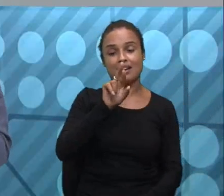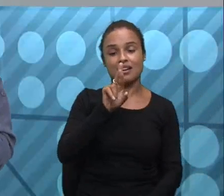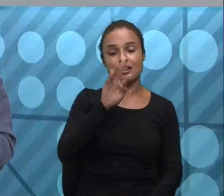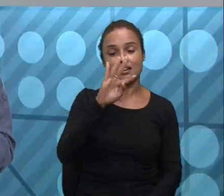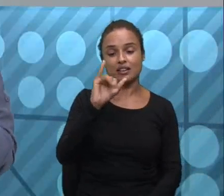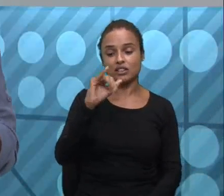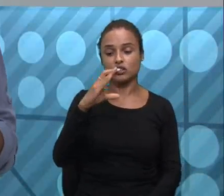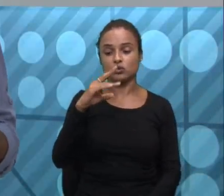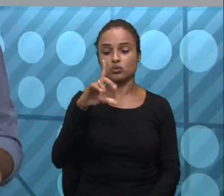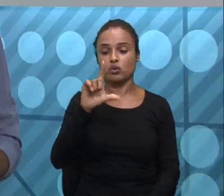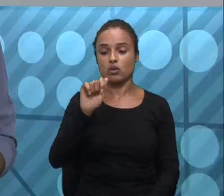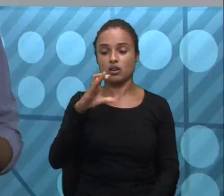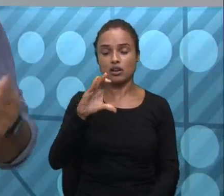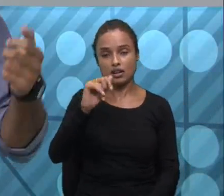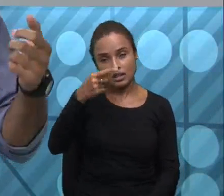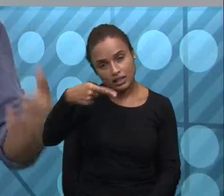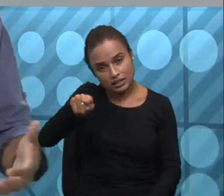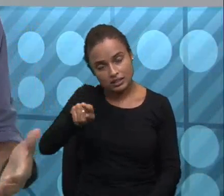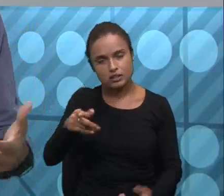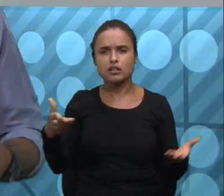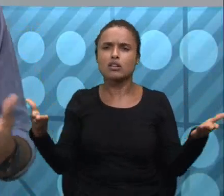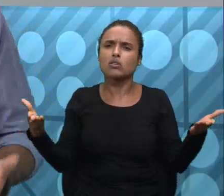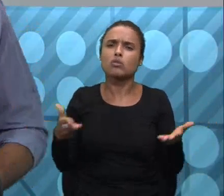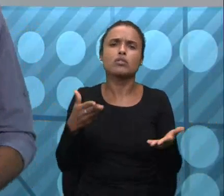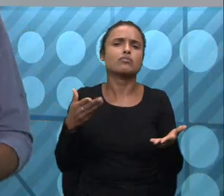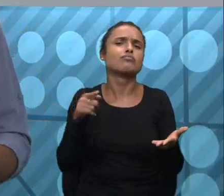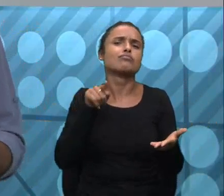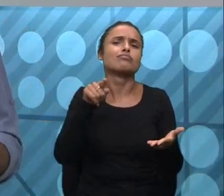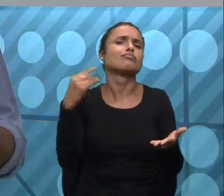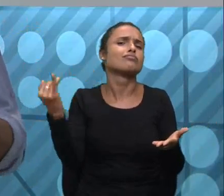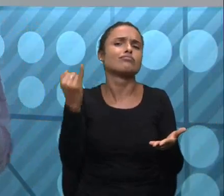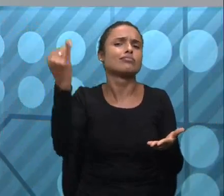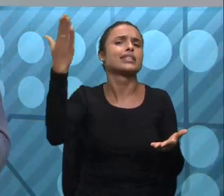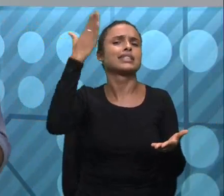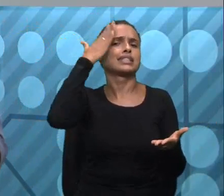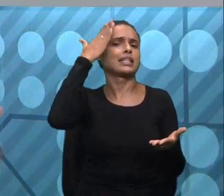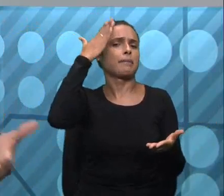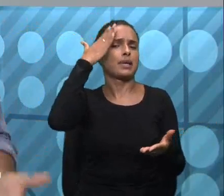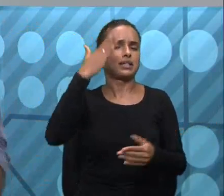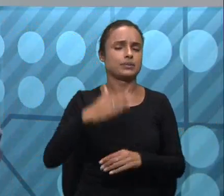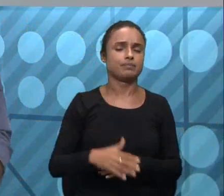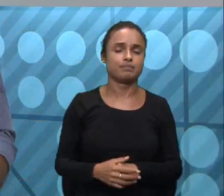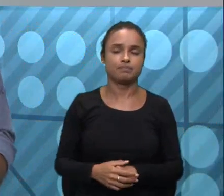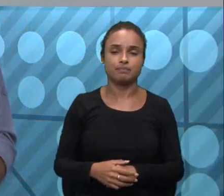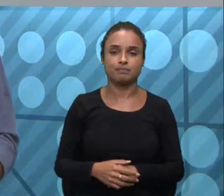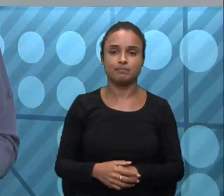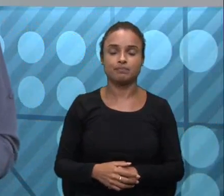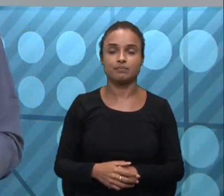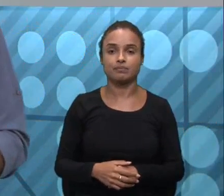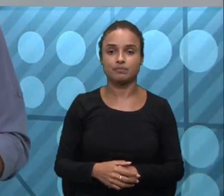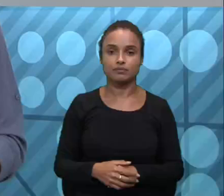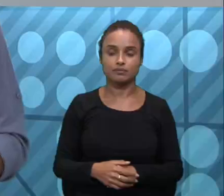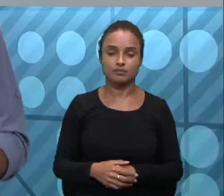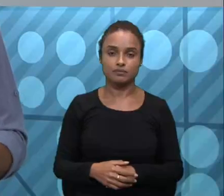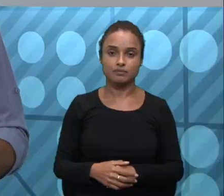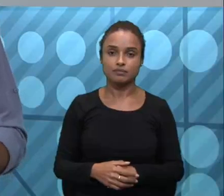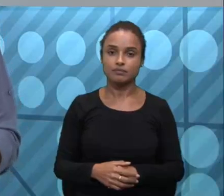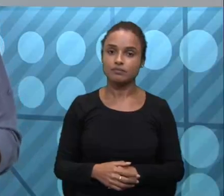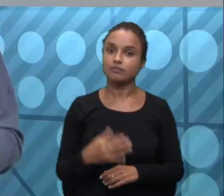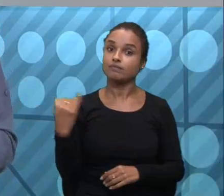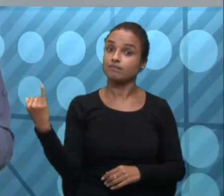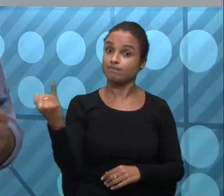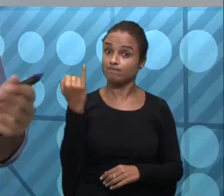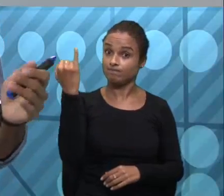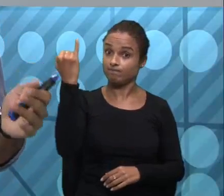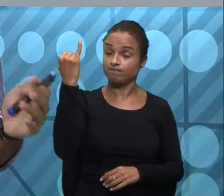fazem. Agora, por que isso é tão importante? Por que é importante que você saiba isso? Isso vai